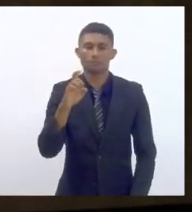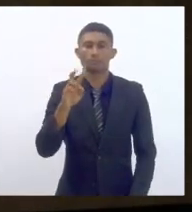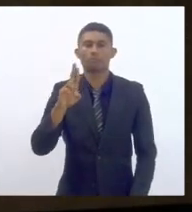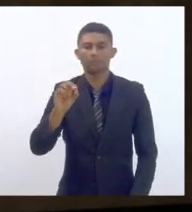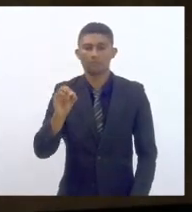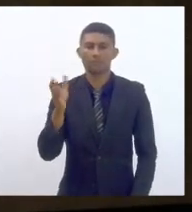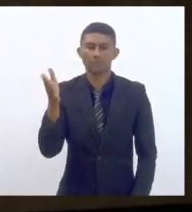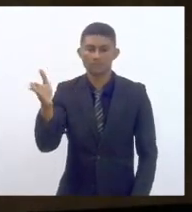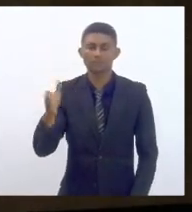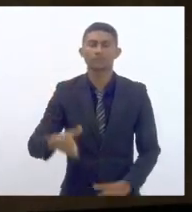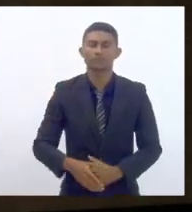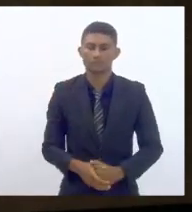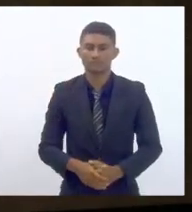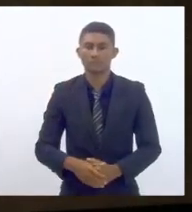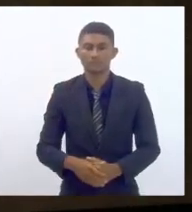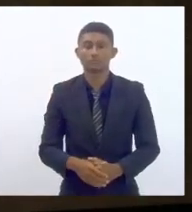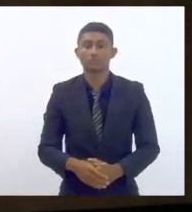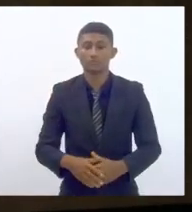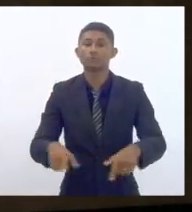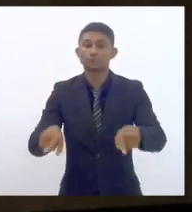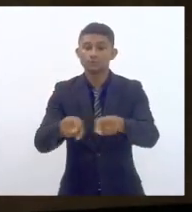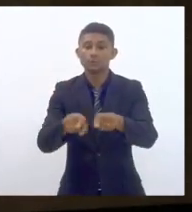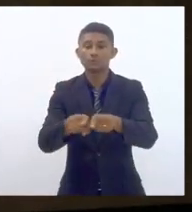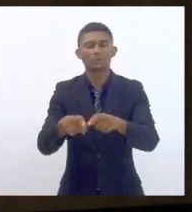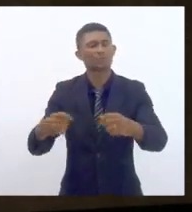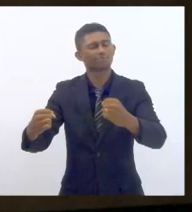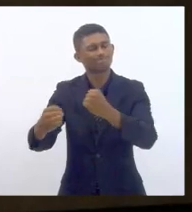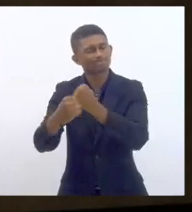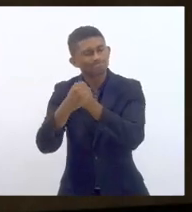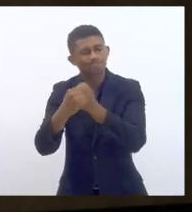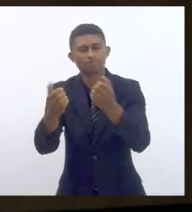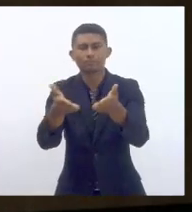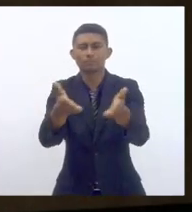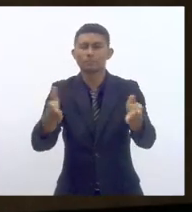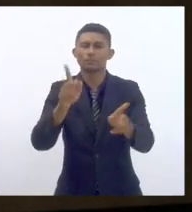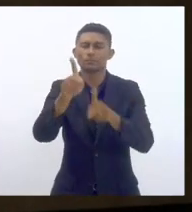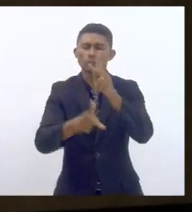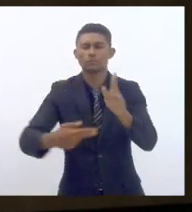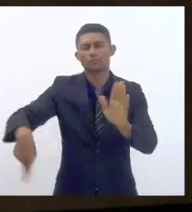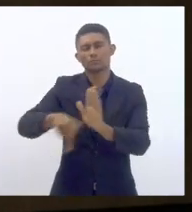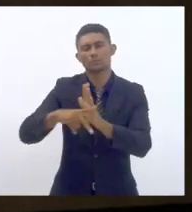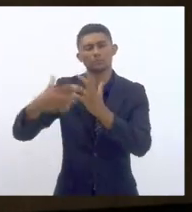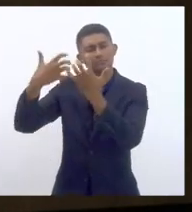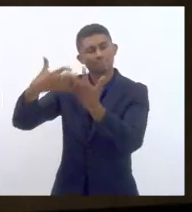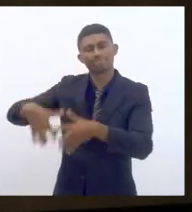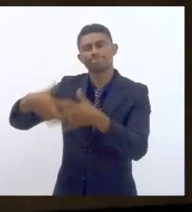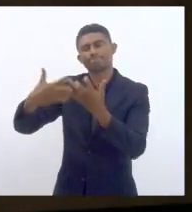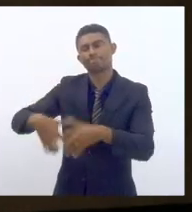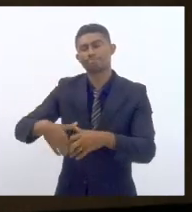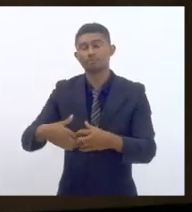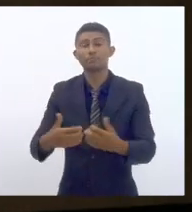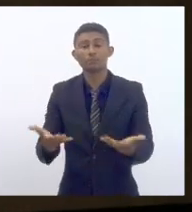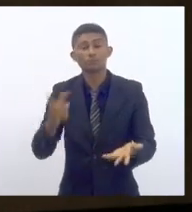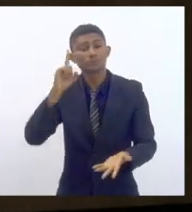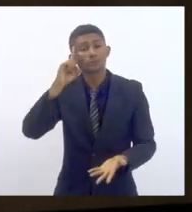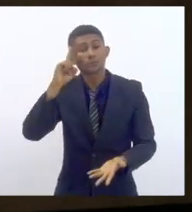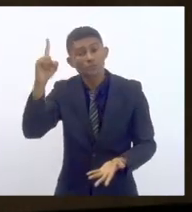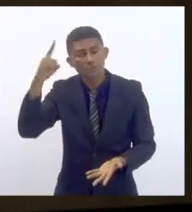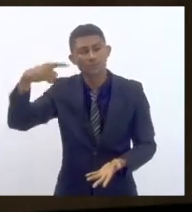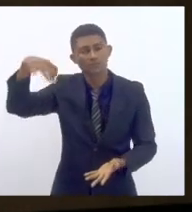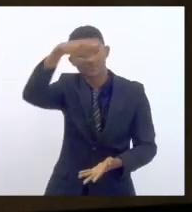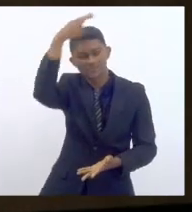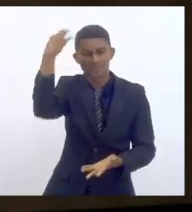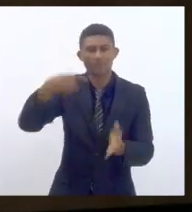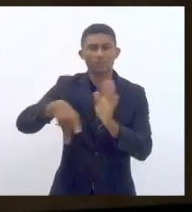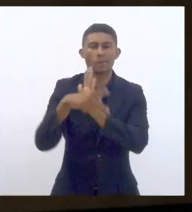E queria mandar esse abraço especial à população de Petrópolis e o dia do padroeiro da cidade